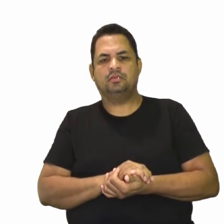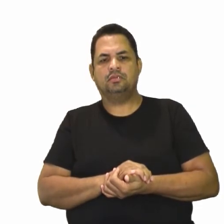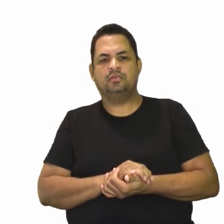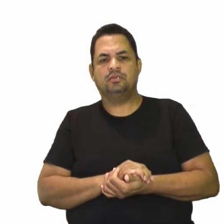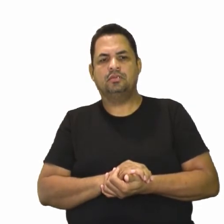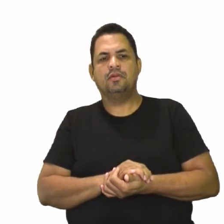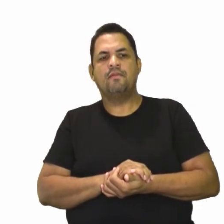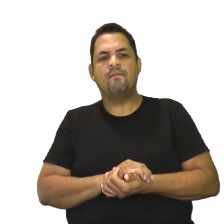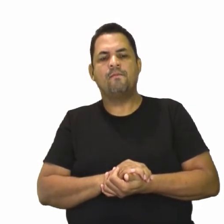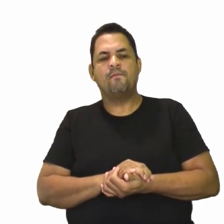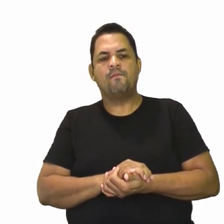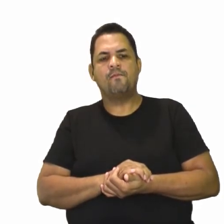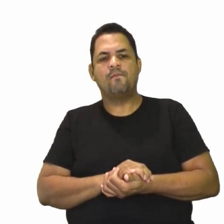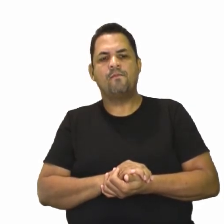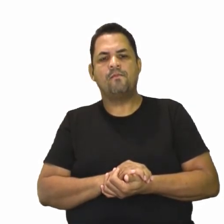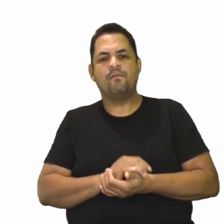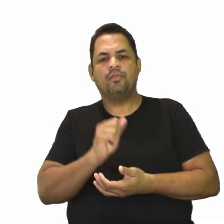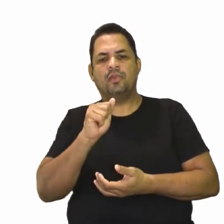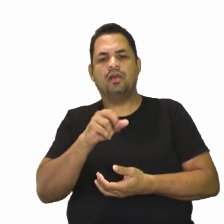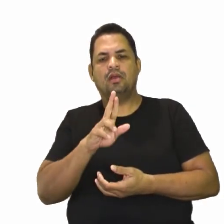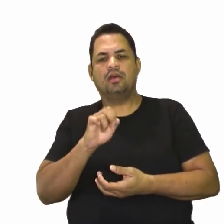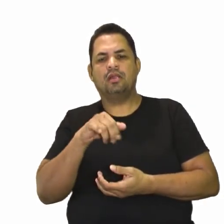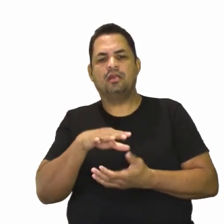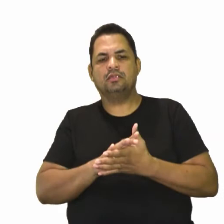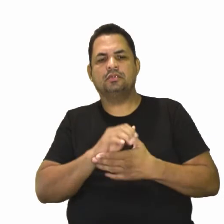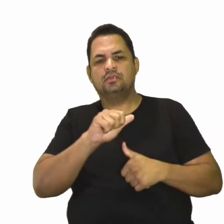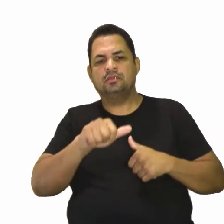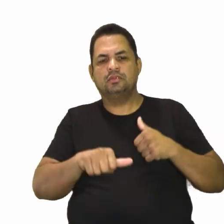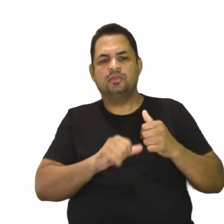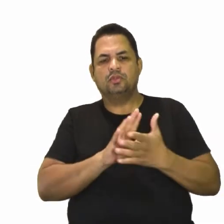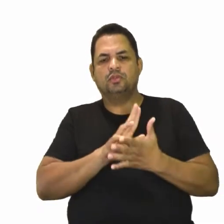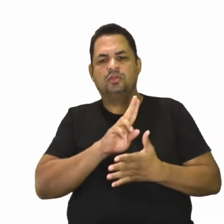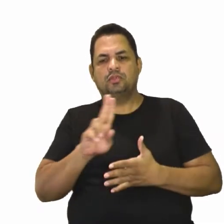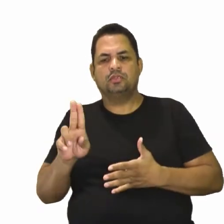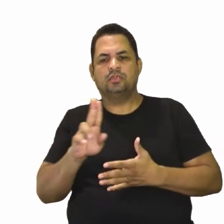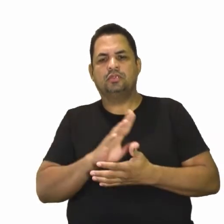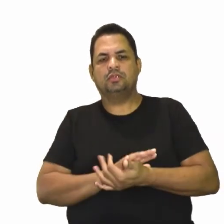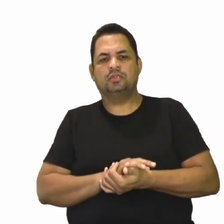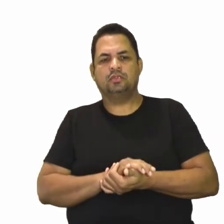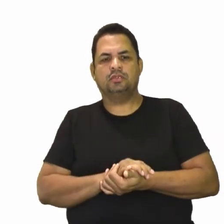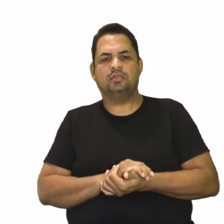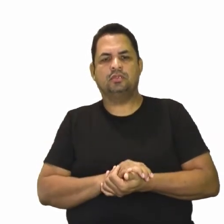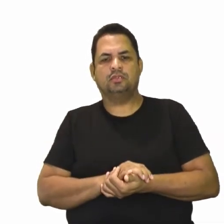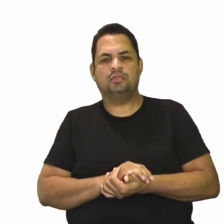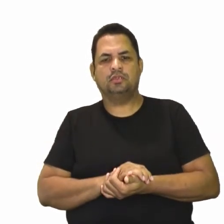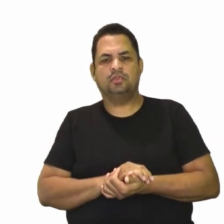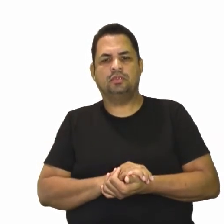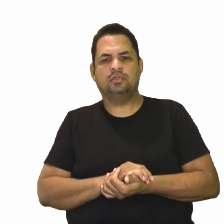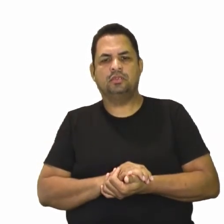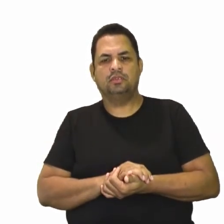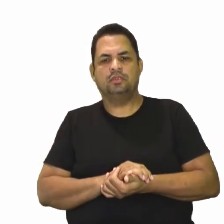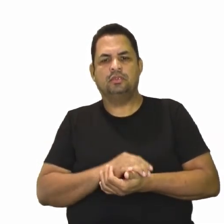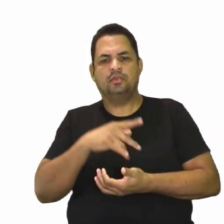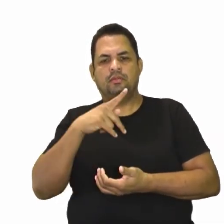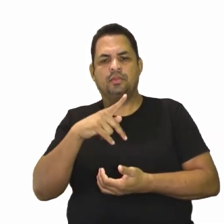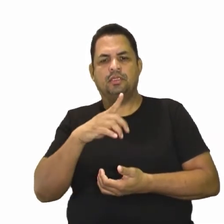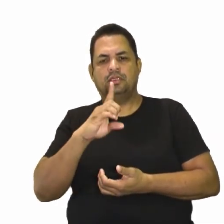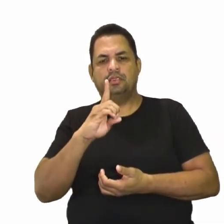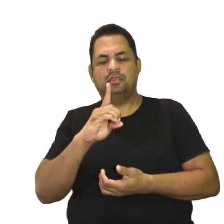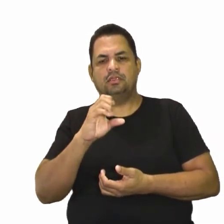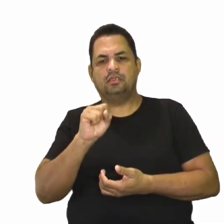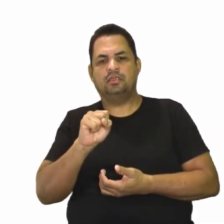Brasileira aí. A Arena muda o nome e passa a ser chamado